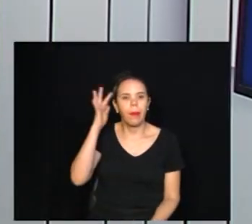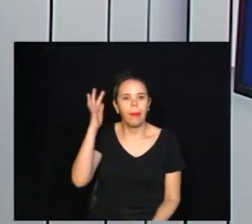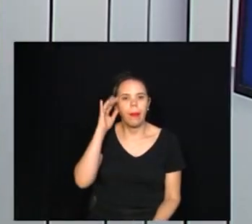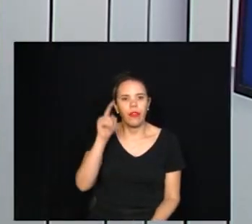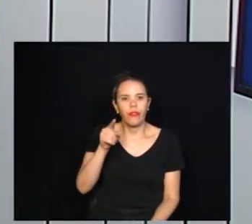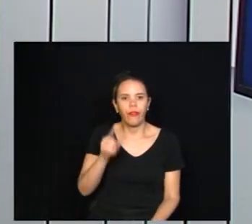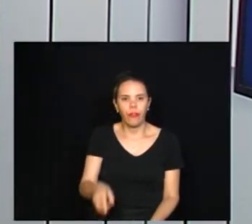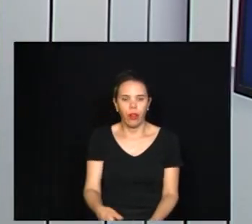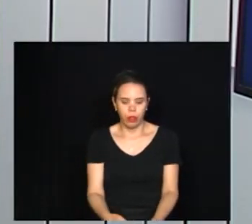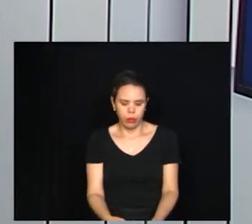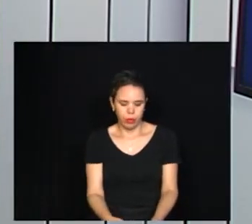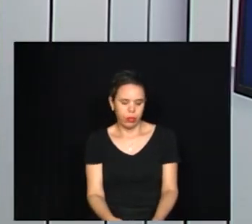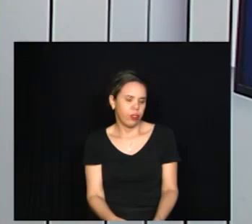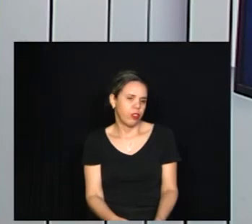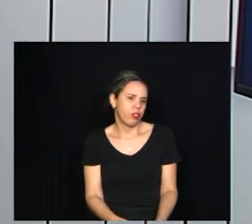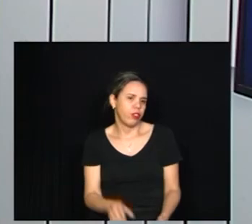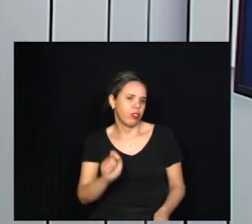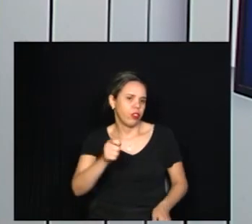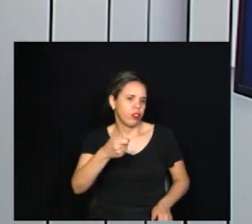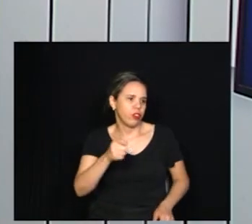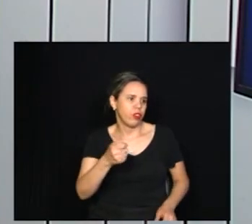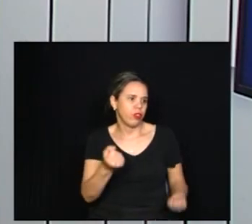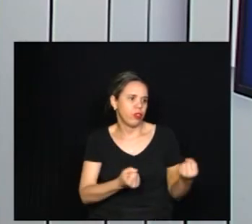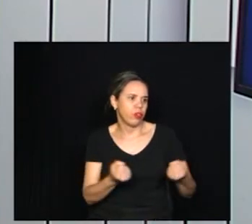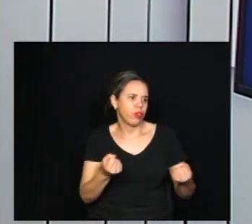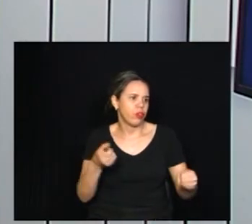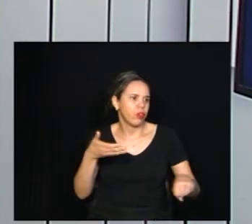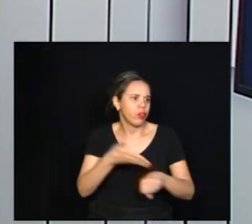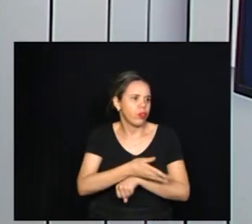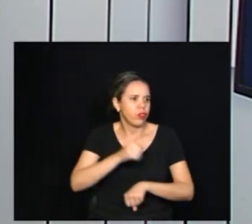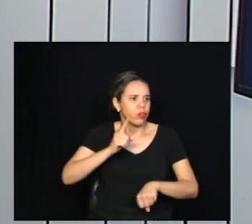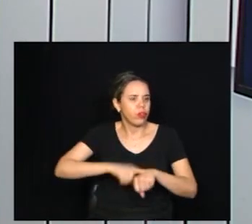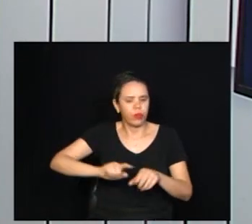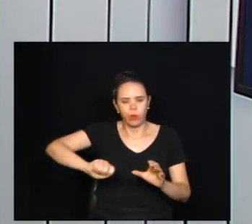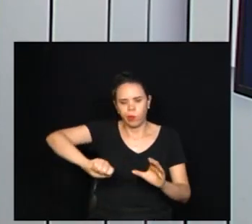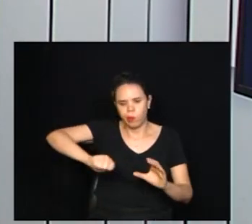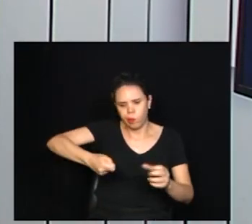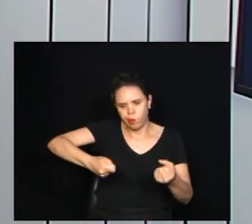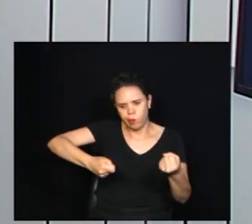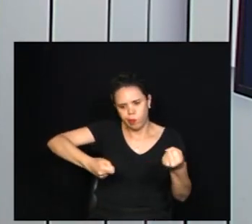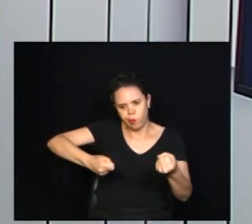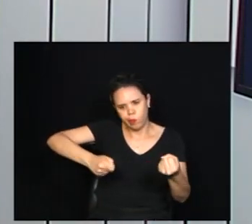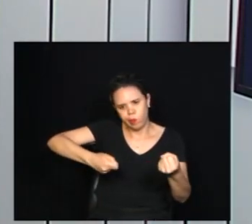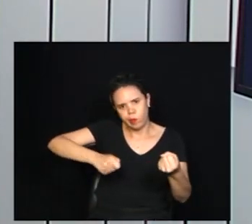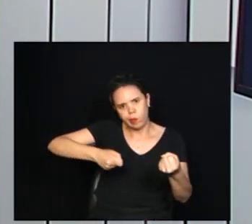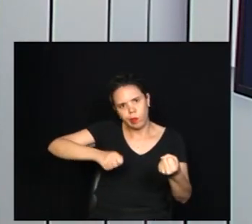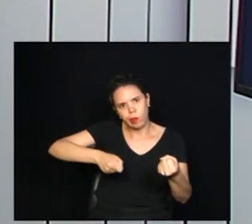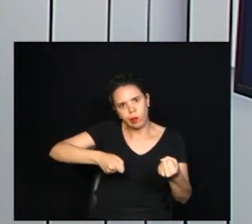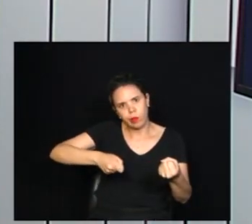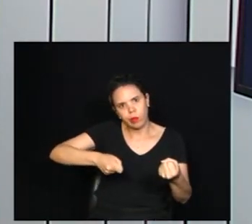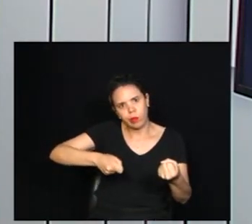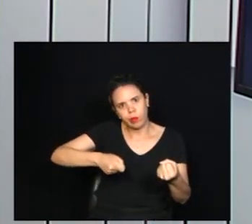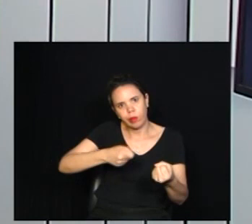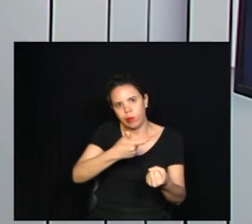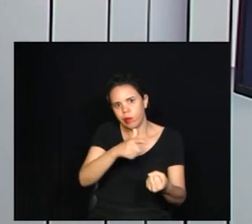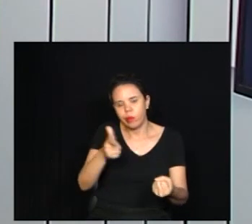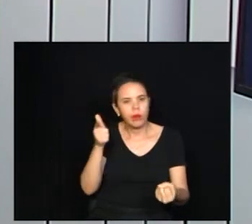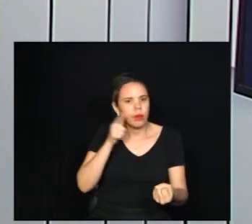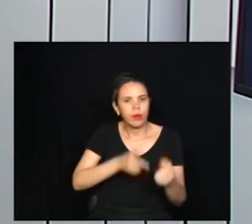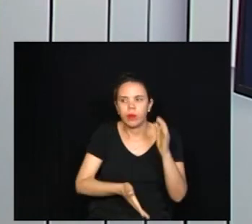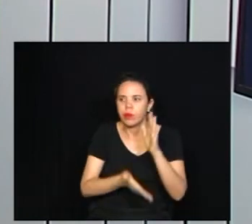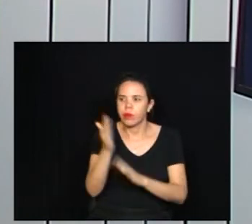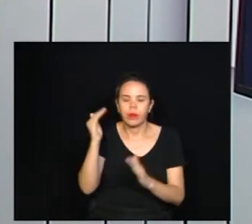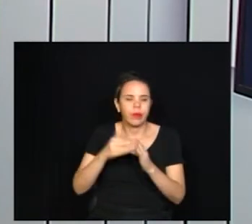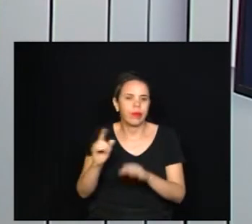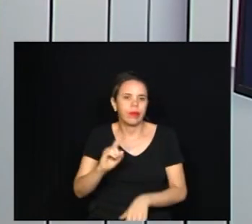Você pega a chave, entra no carro e na hora de dar a partida no veículo, simplesmente não consegue sair